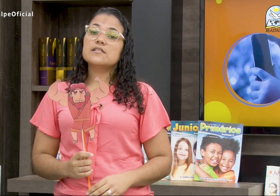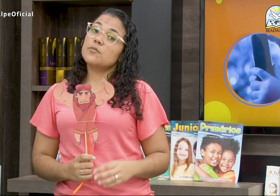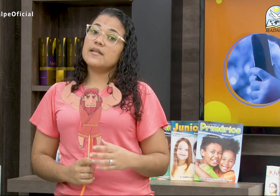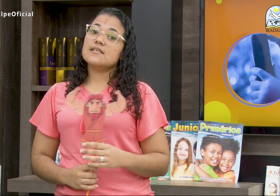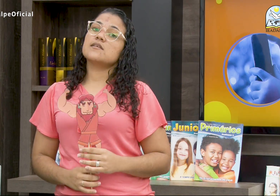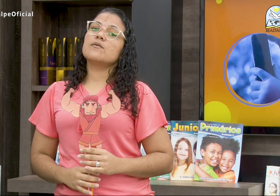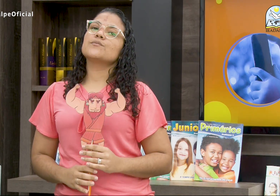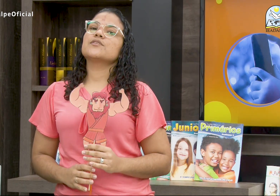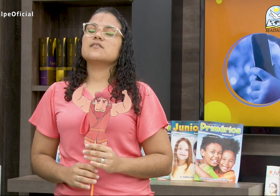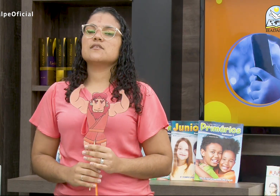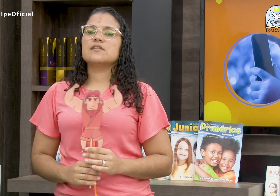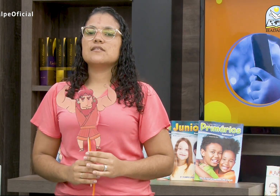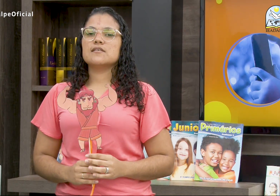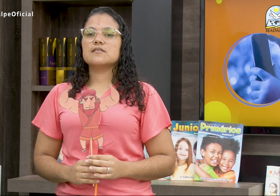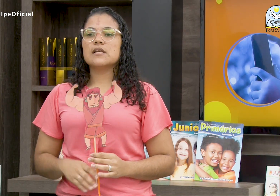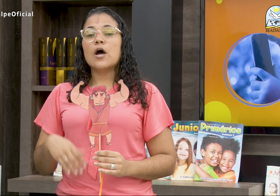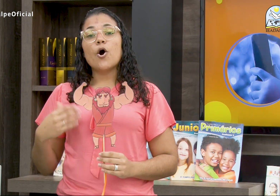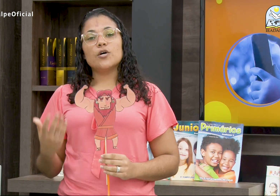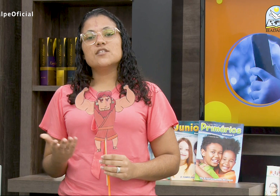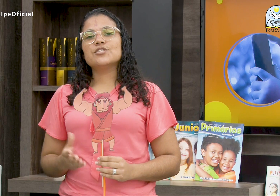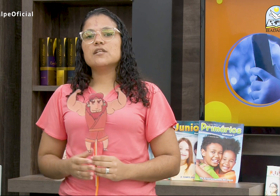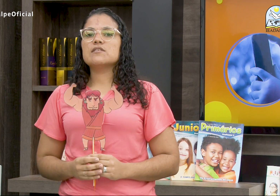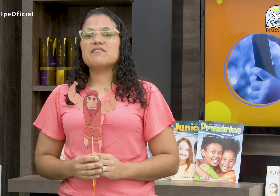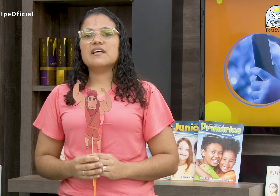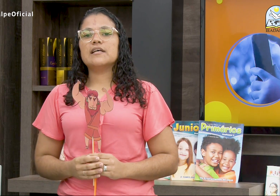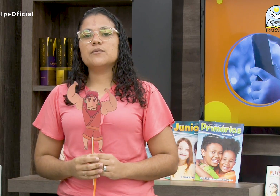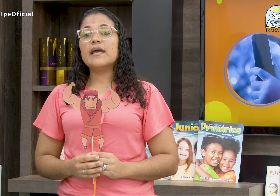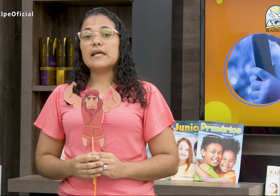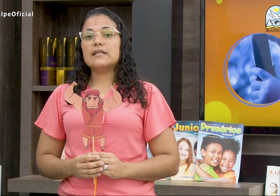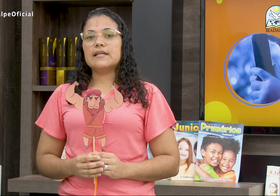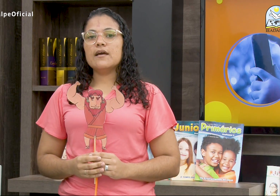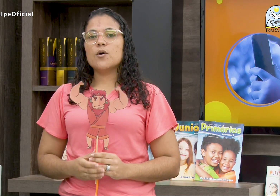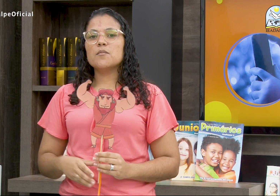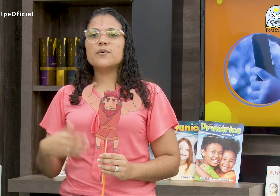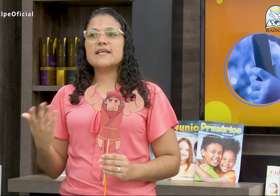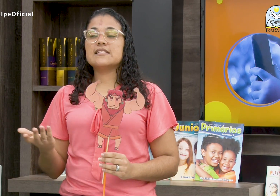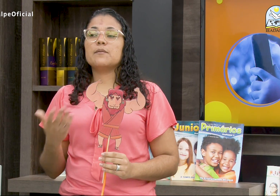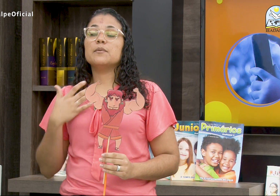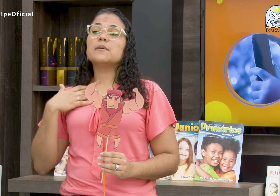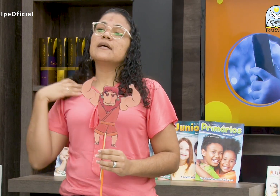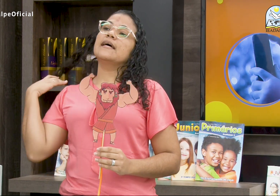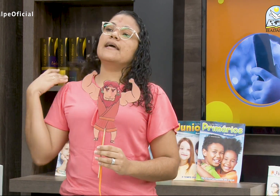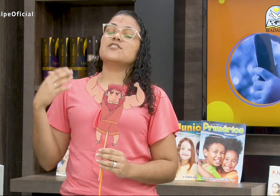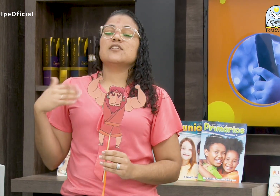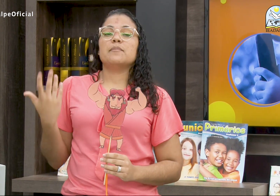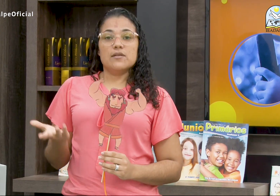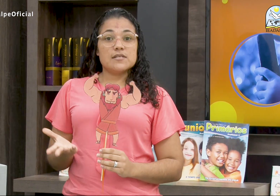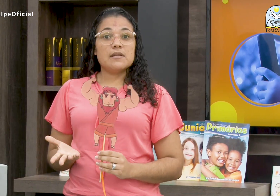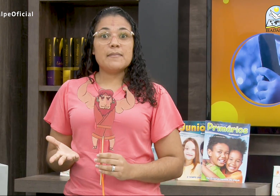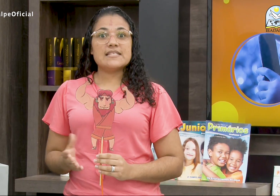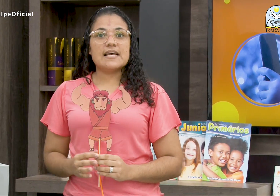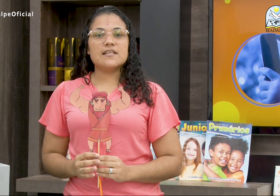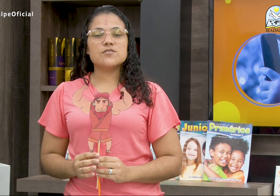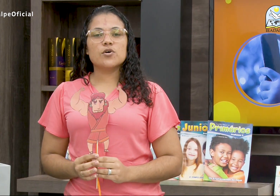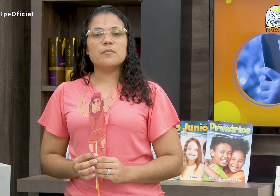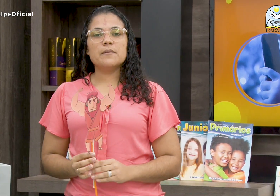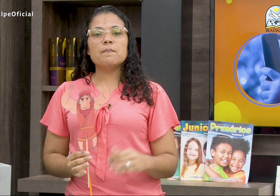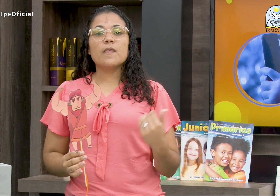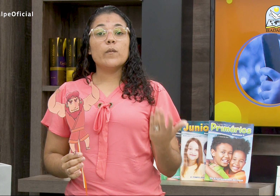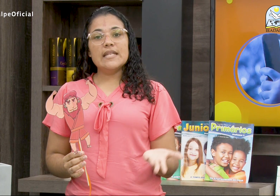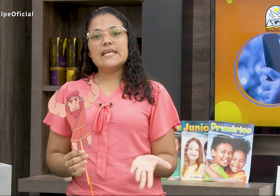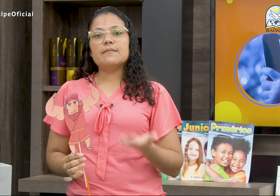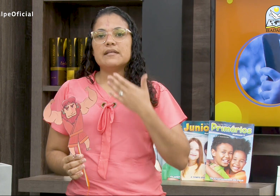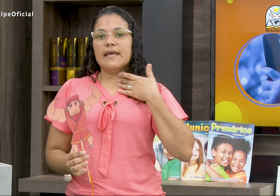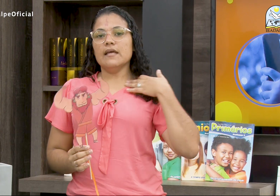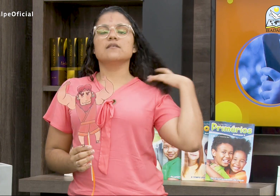ele desobedeceu algumas dessas ordens que Deus havia dado a ele, né? Como, por exemplo, a gente aprendeu semana passada sobre